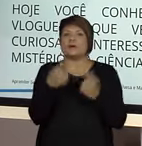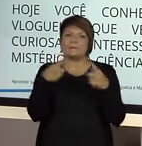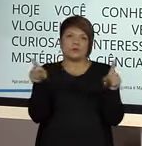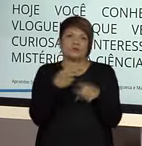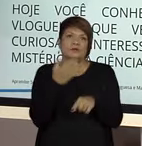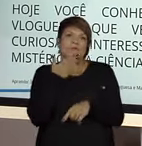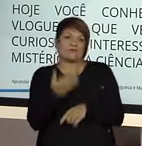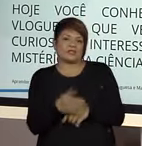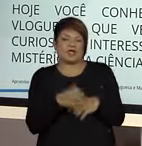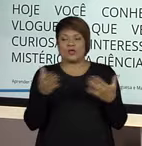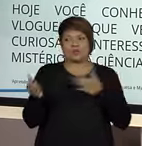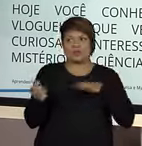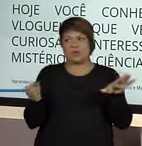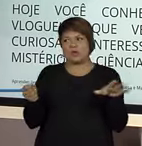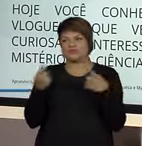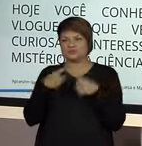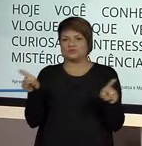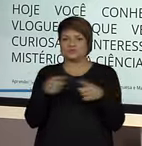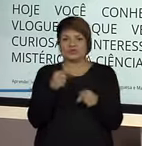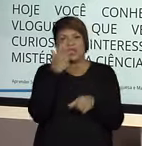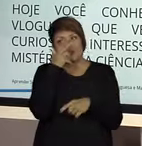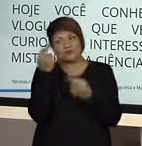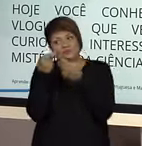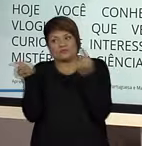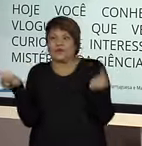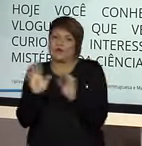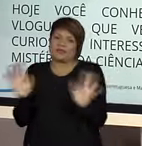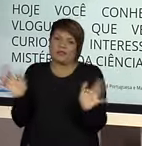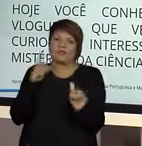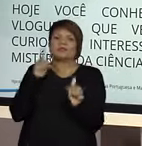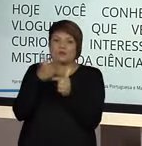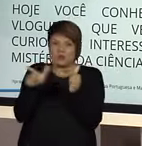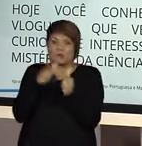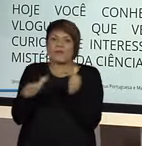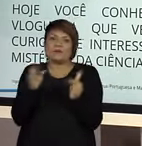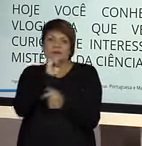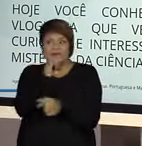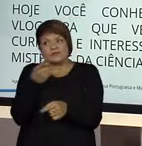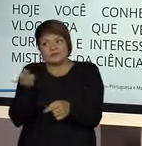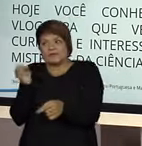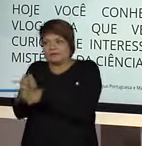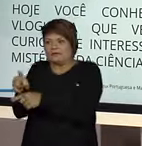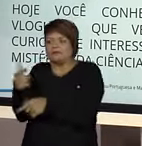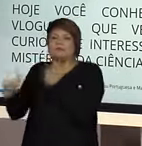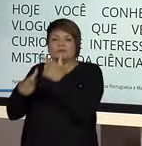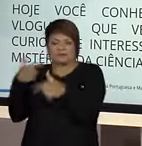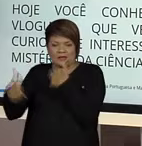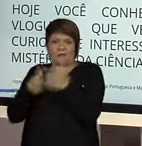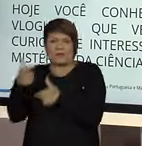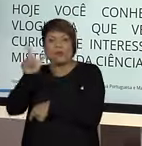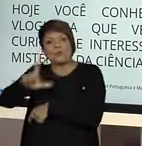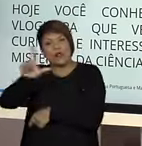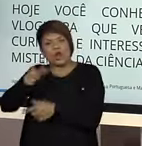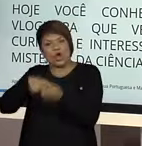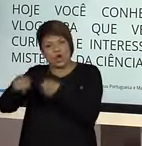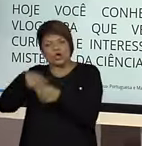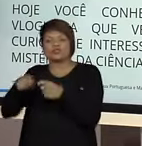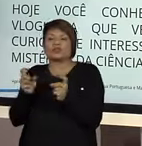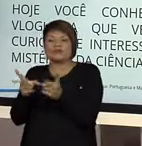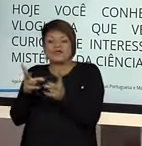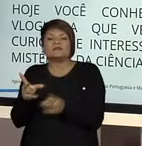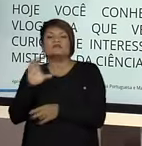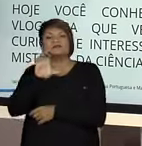eu não gosto de música. Eu acho que vai ter um problema, né? Se você trabalhar numa loja que vende